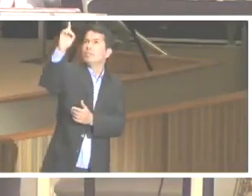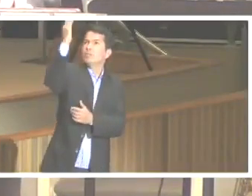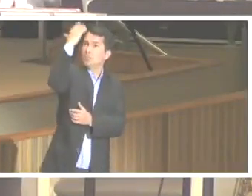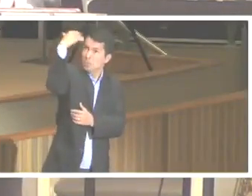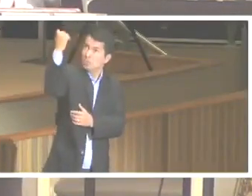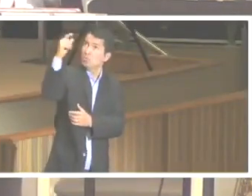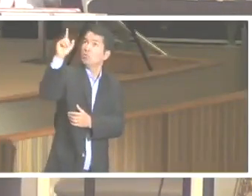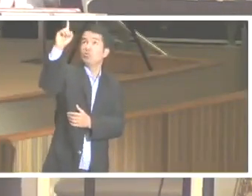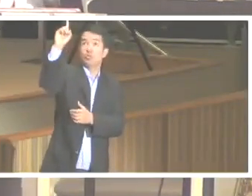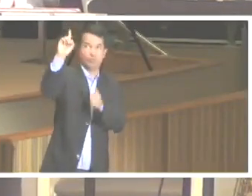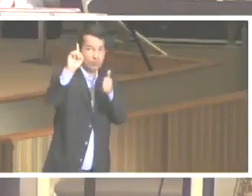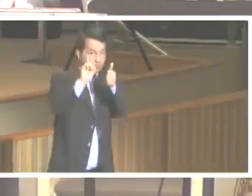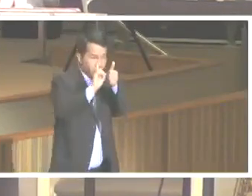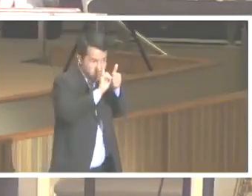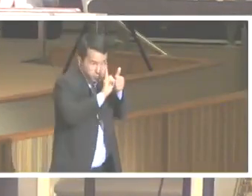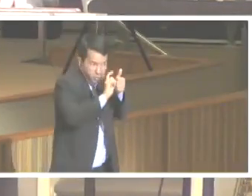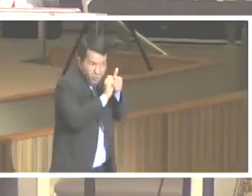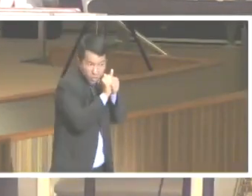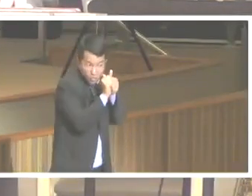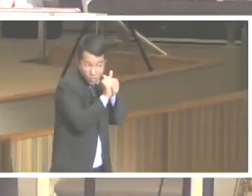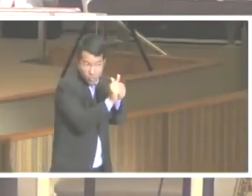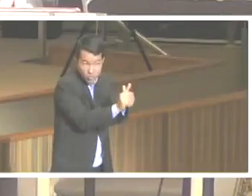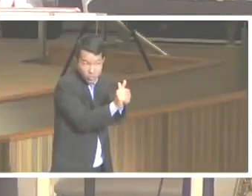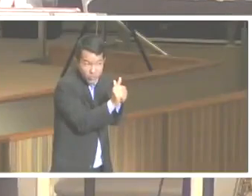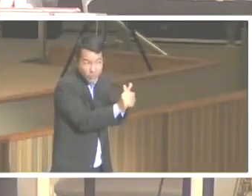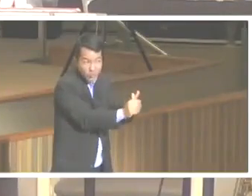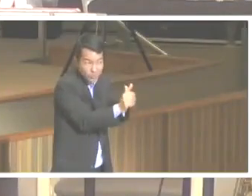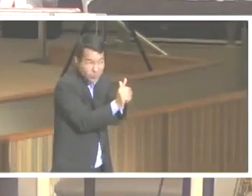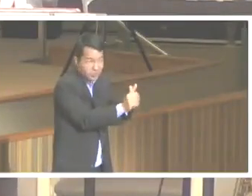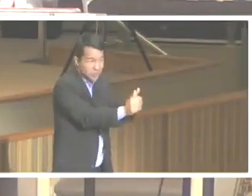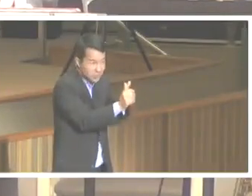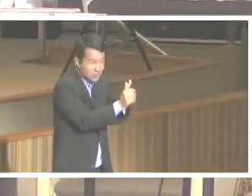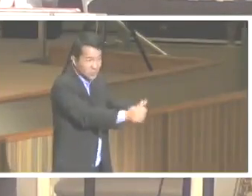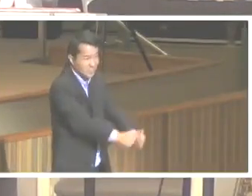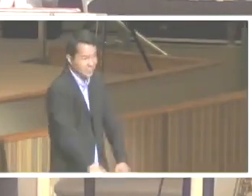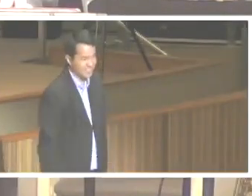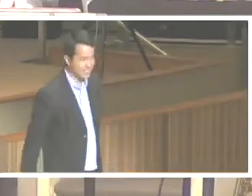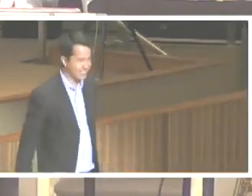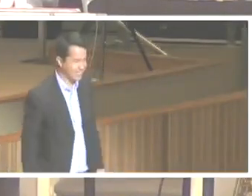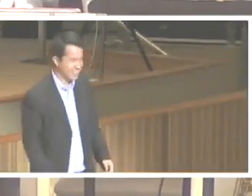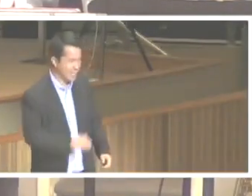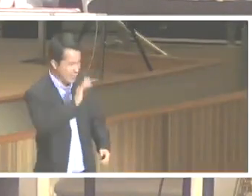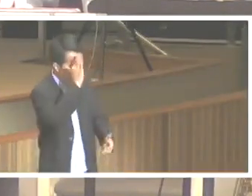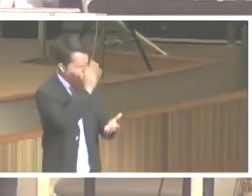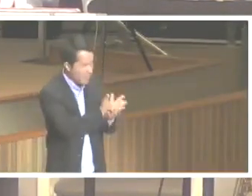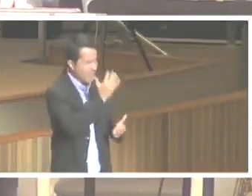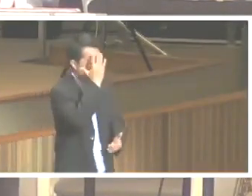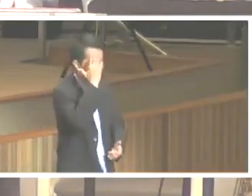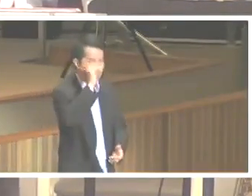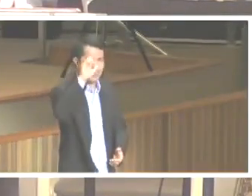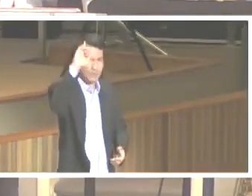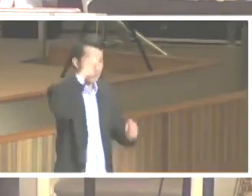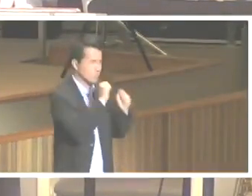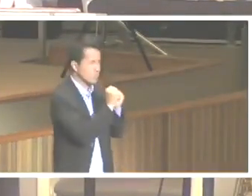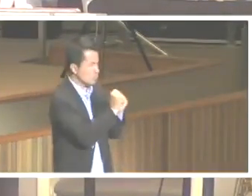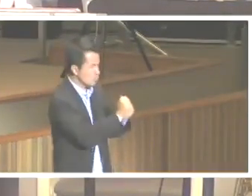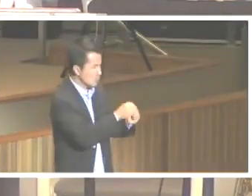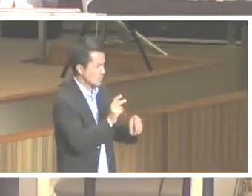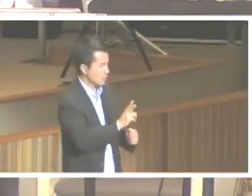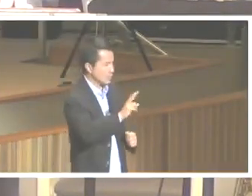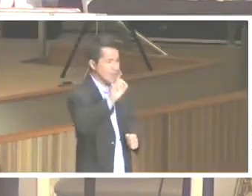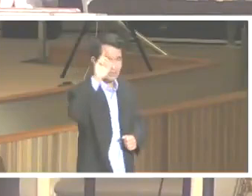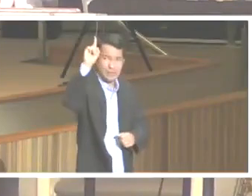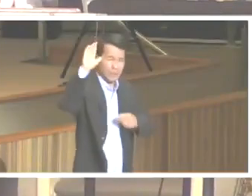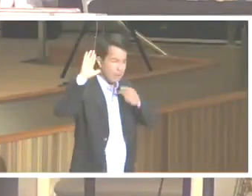deus a fé coloca o seu foco nas promessas e na visitação do senhor mas a